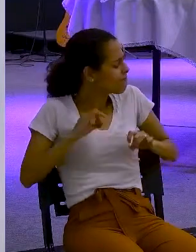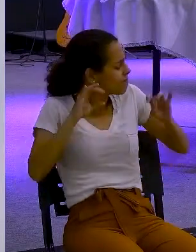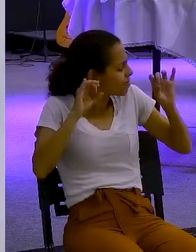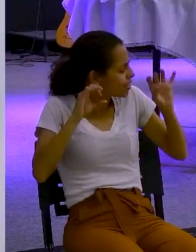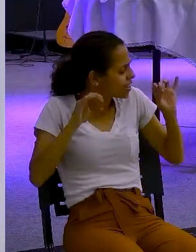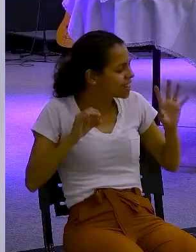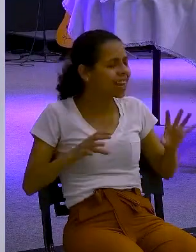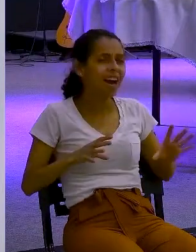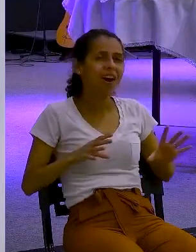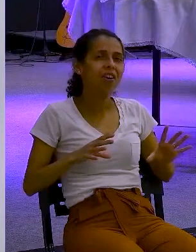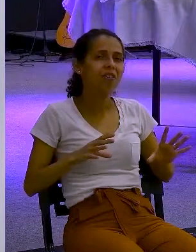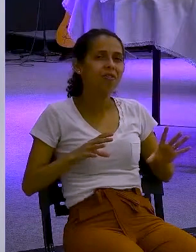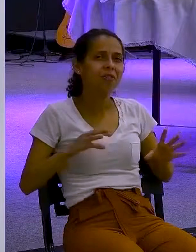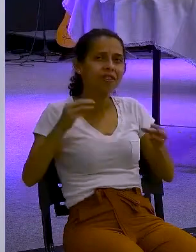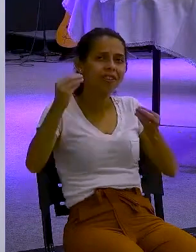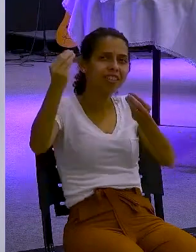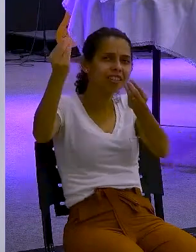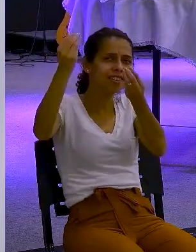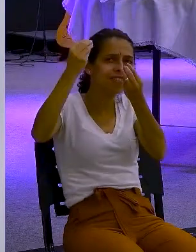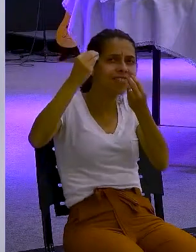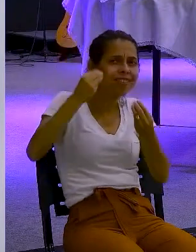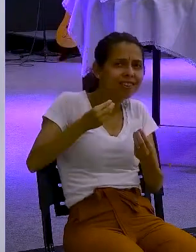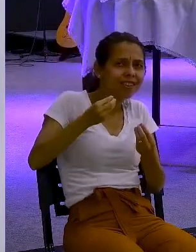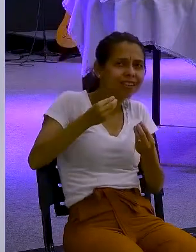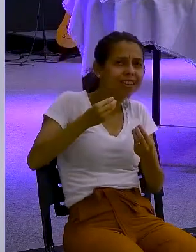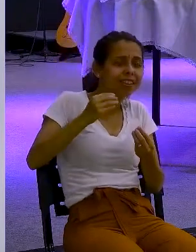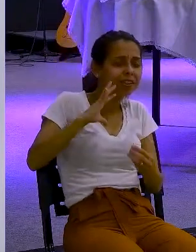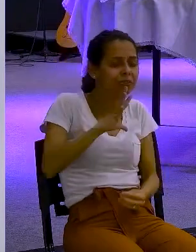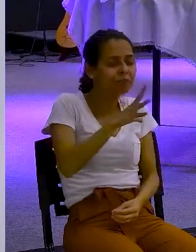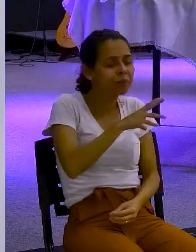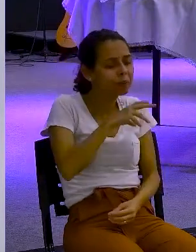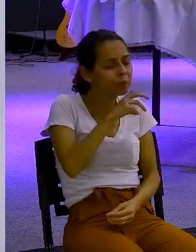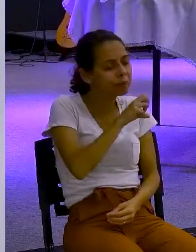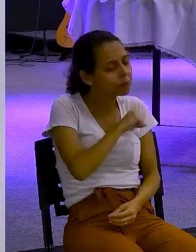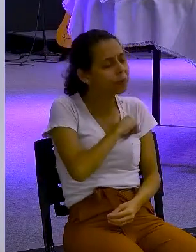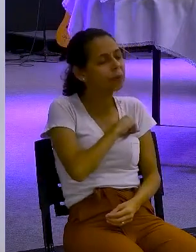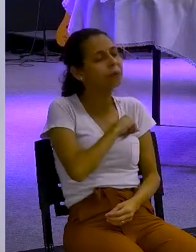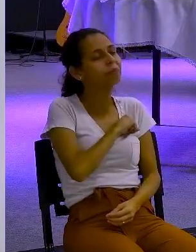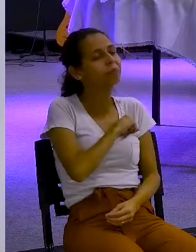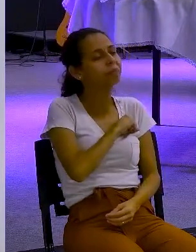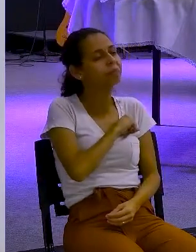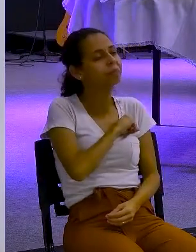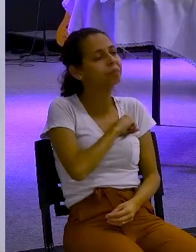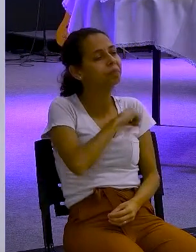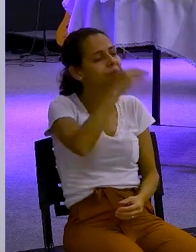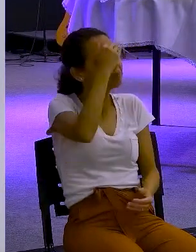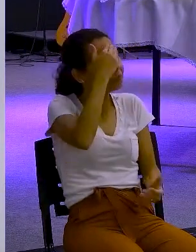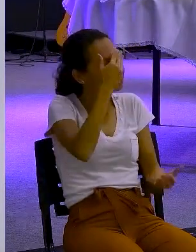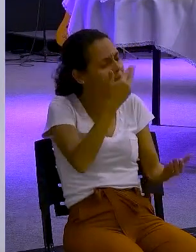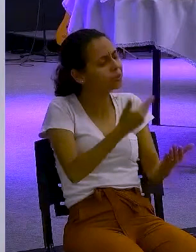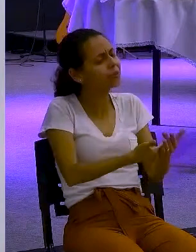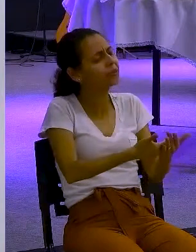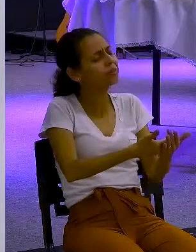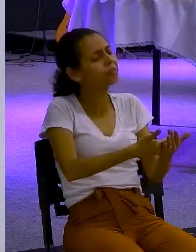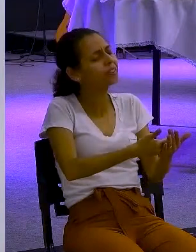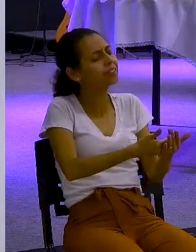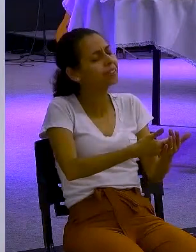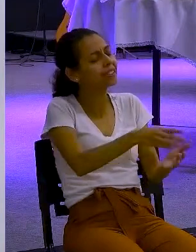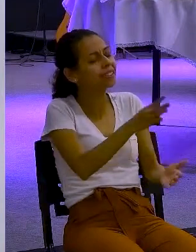nosso Senhor é o amor daquele que tem e já conhece